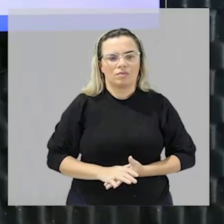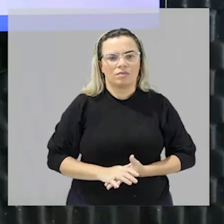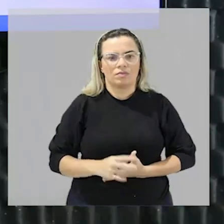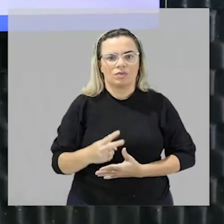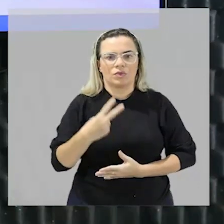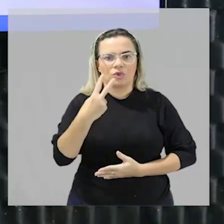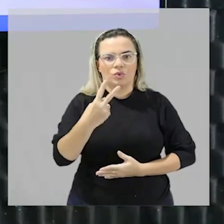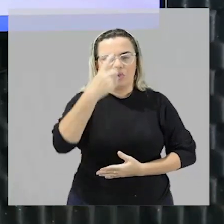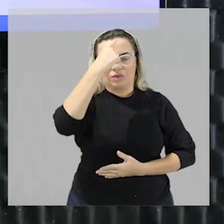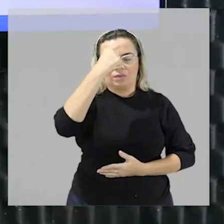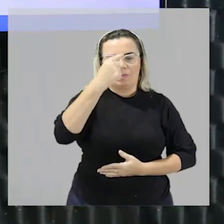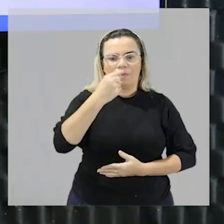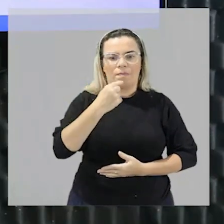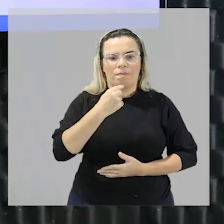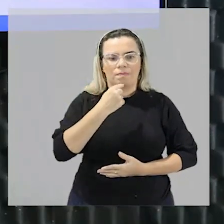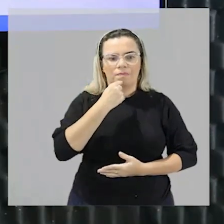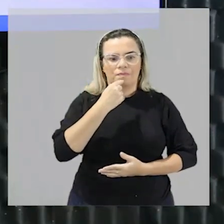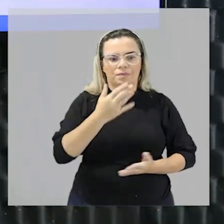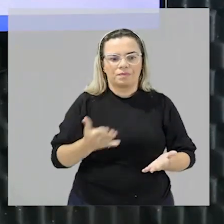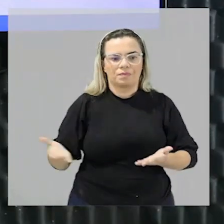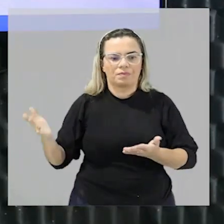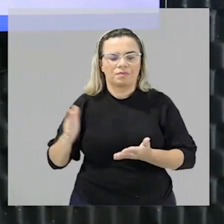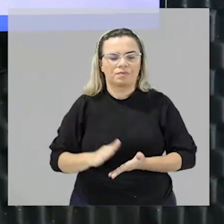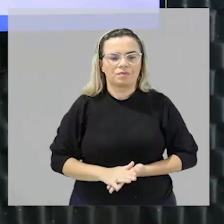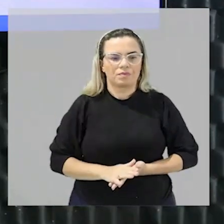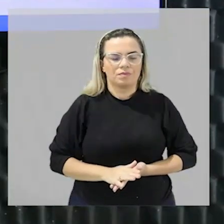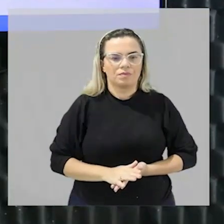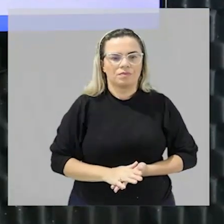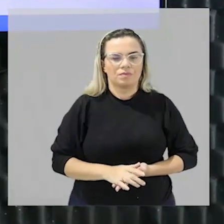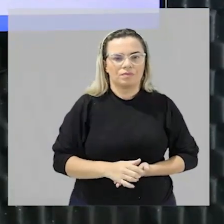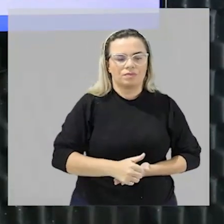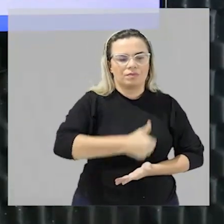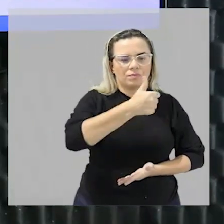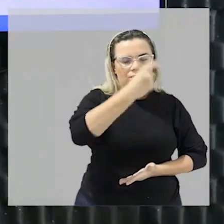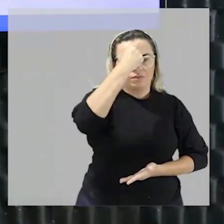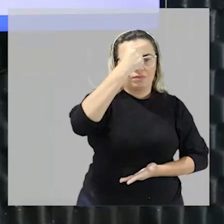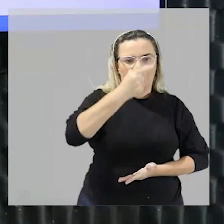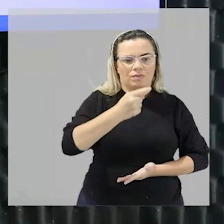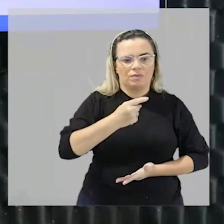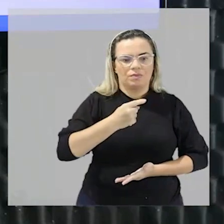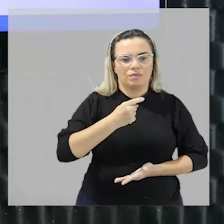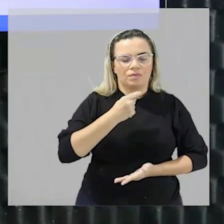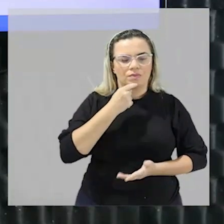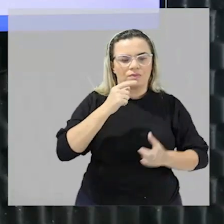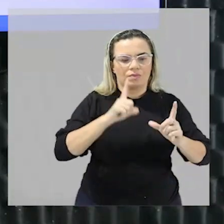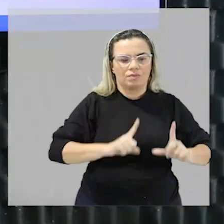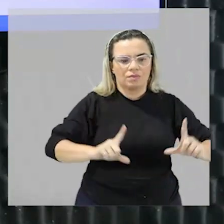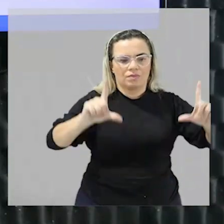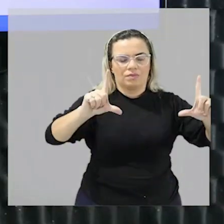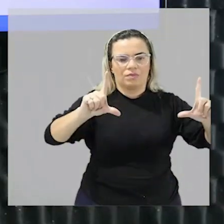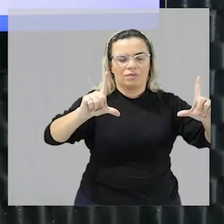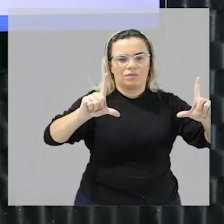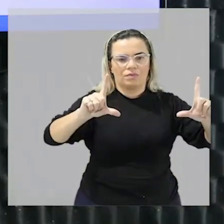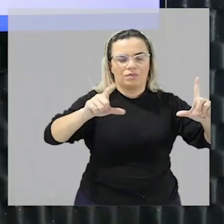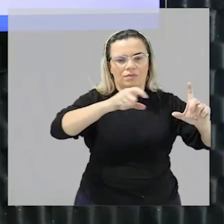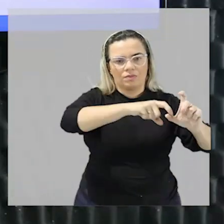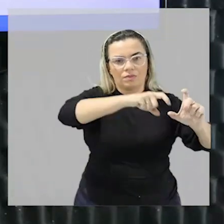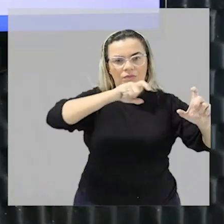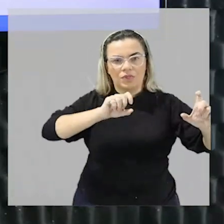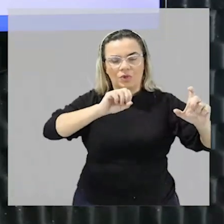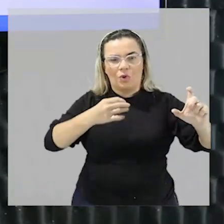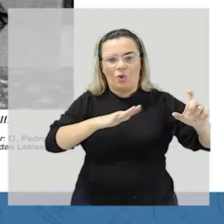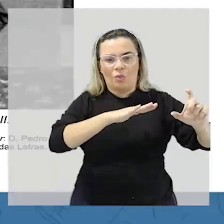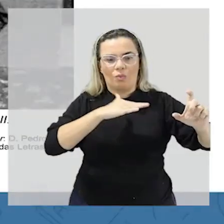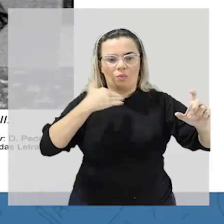duas imagens. Uma imagem, a primeira imagem é a imagem do quadro Independência ou Morte.